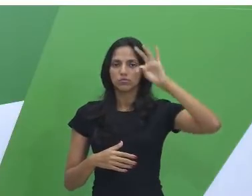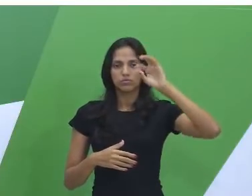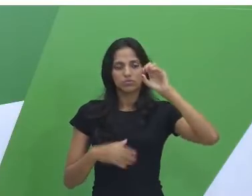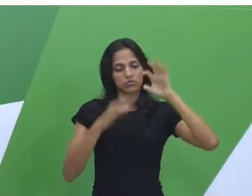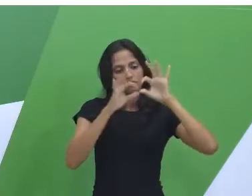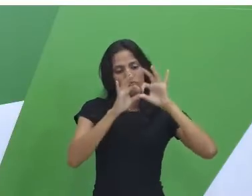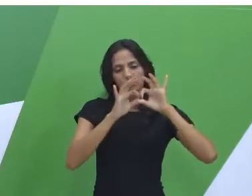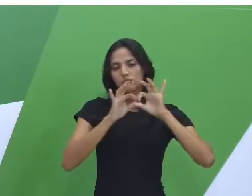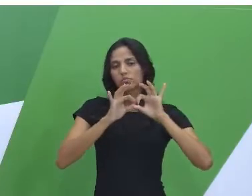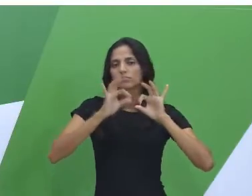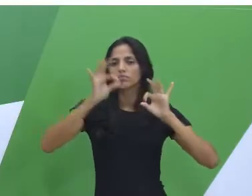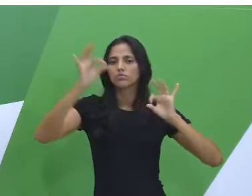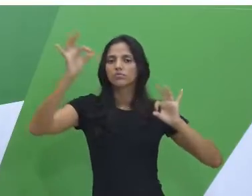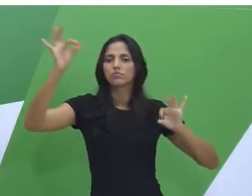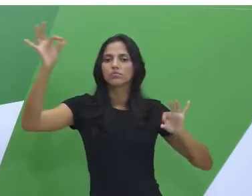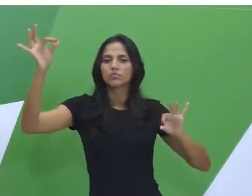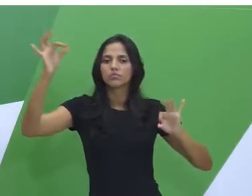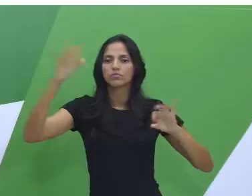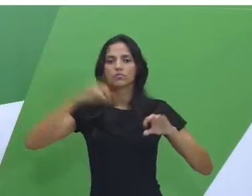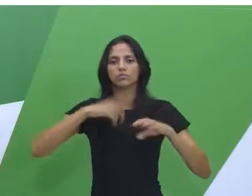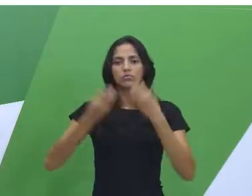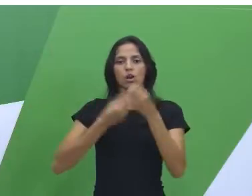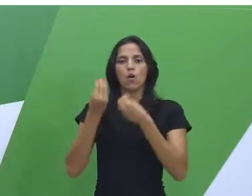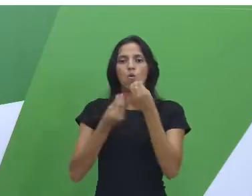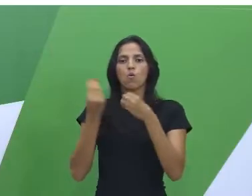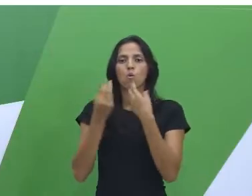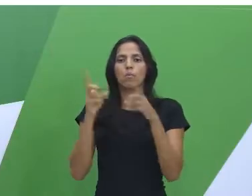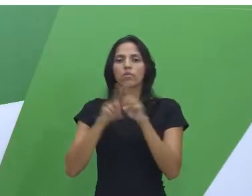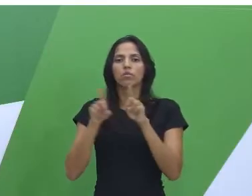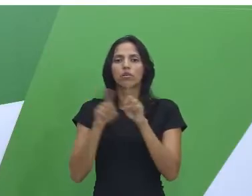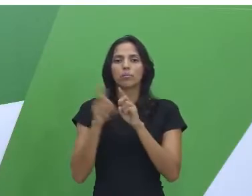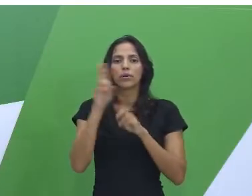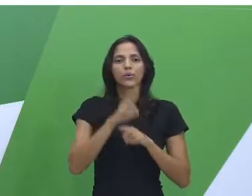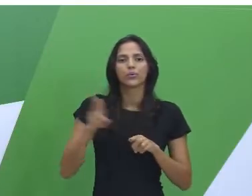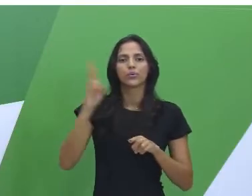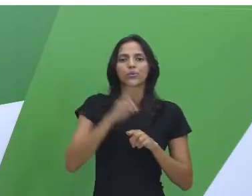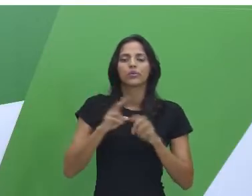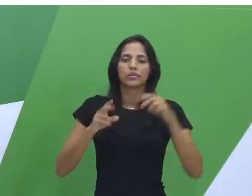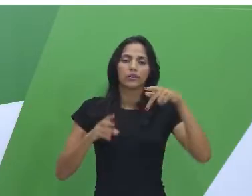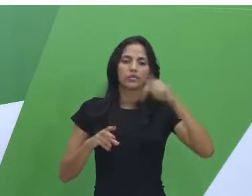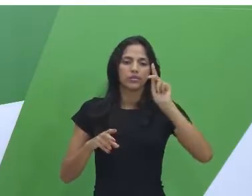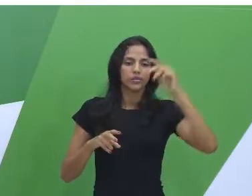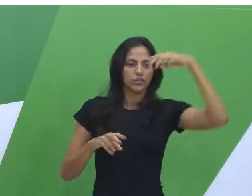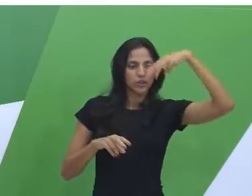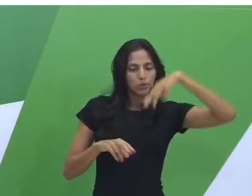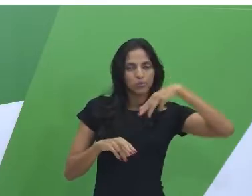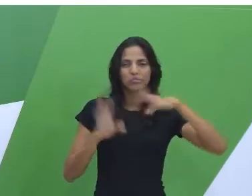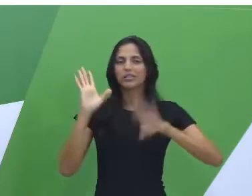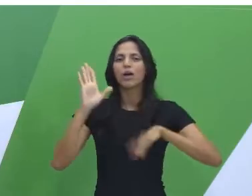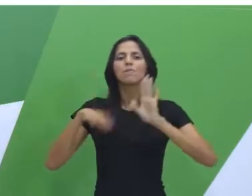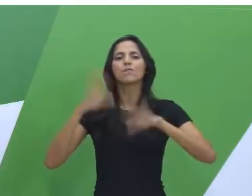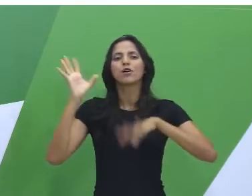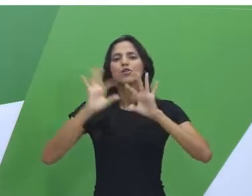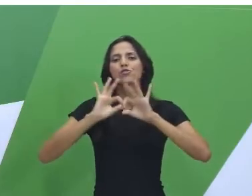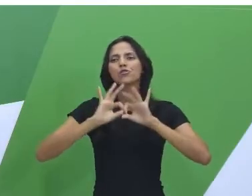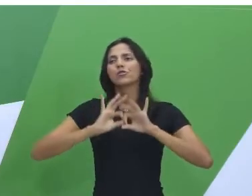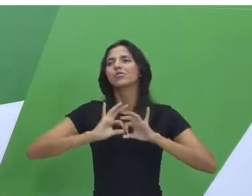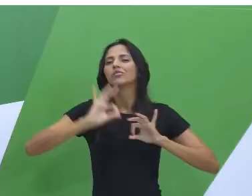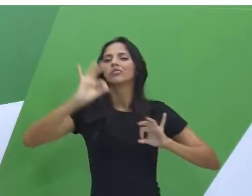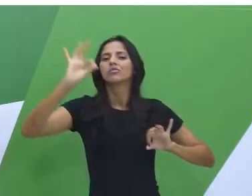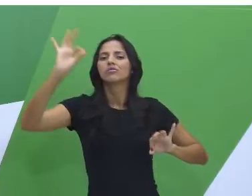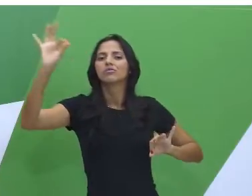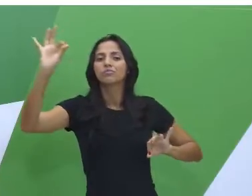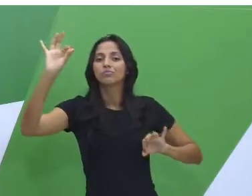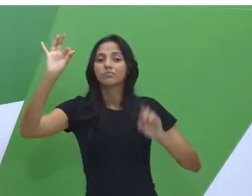e é expresso em centímetros, metros, pode ser quilômetros e por aí vai, dependendo da distância. O que eu tenho que ter